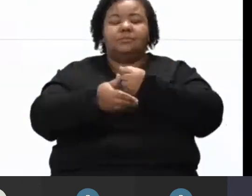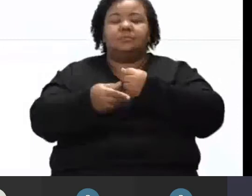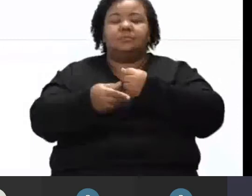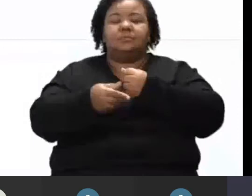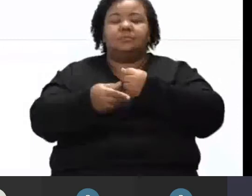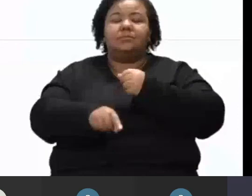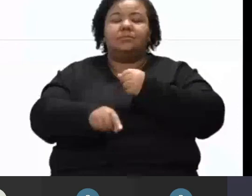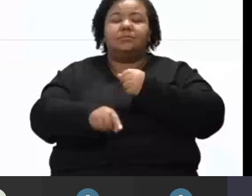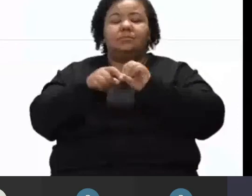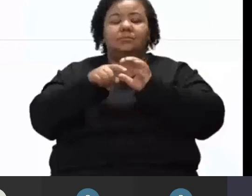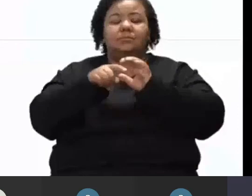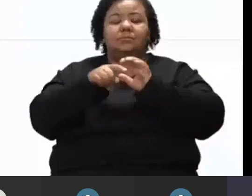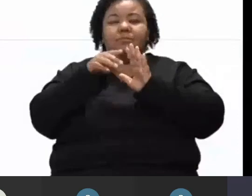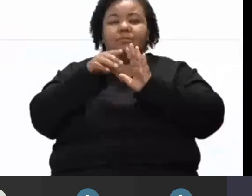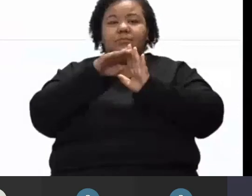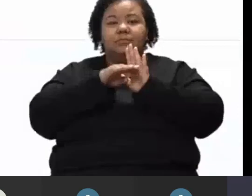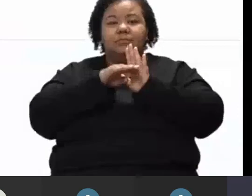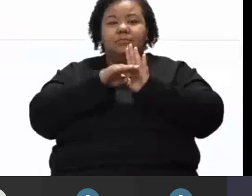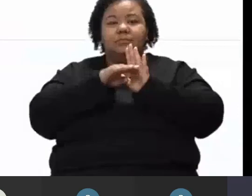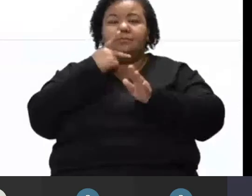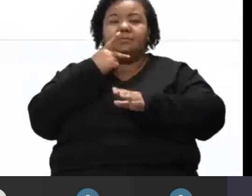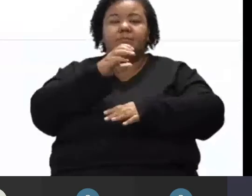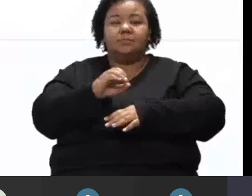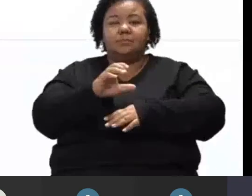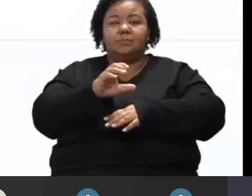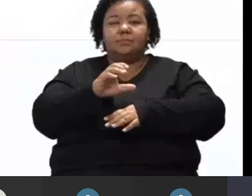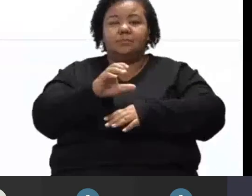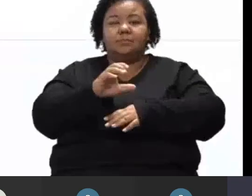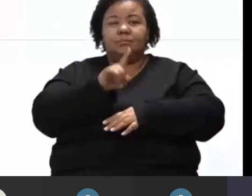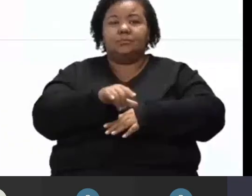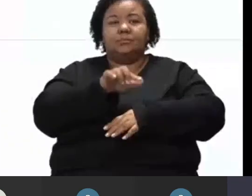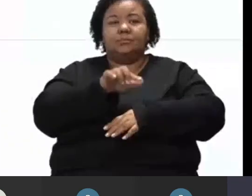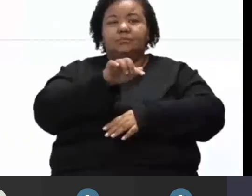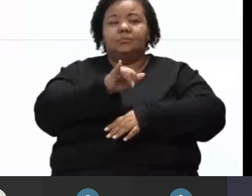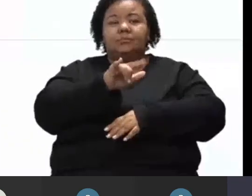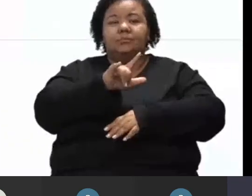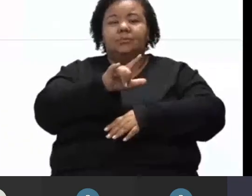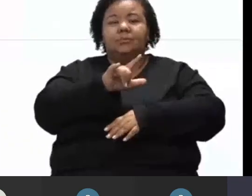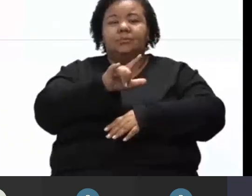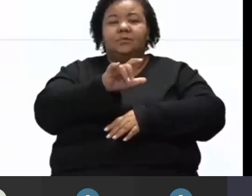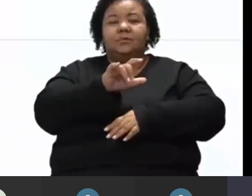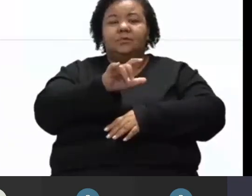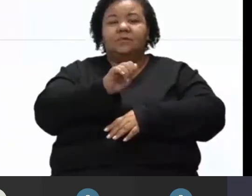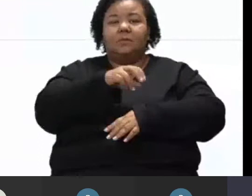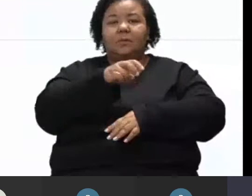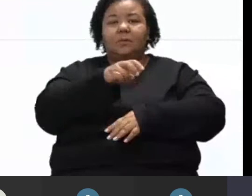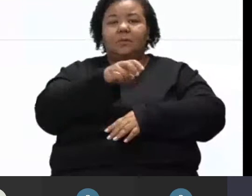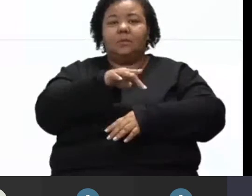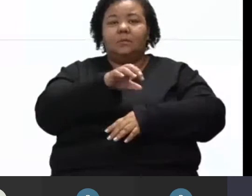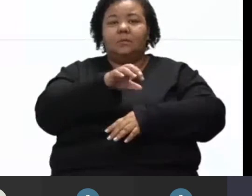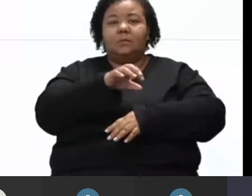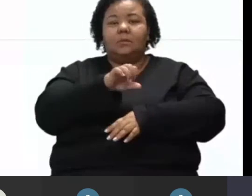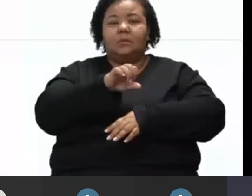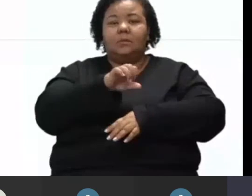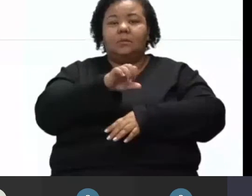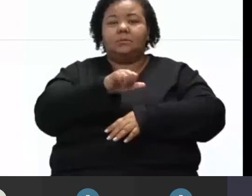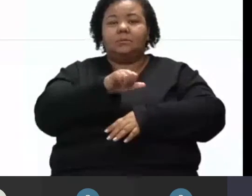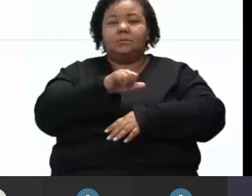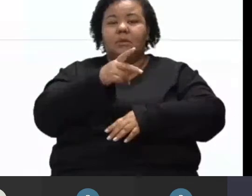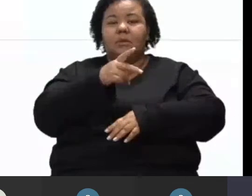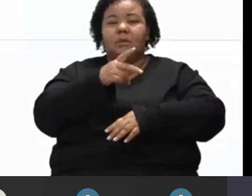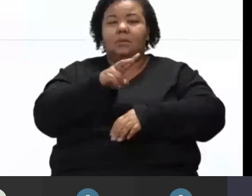que essa colônia é uma colônia filamentosa, pulverulenta, verde. tá? E aí,